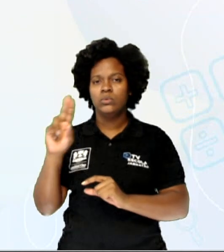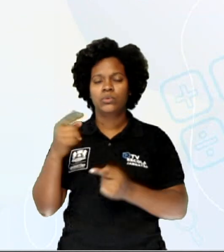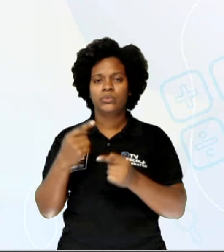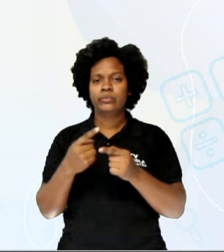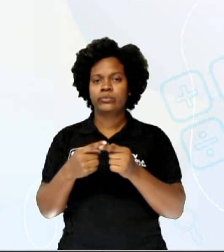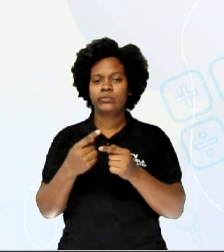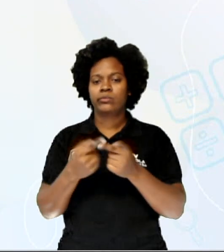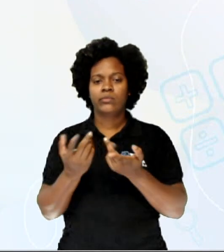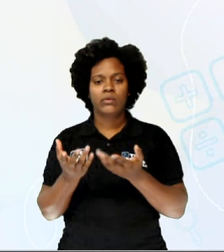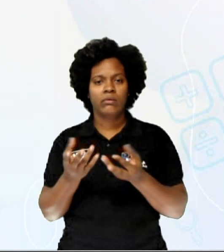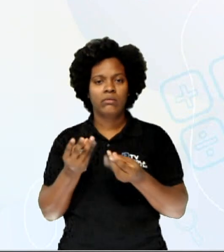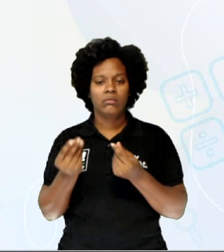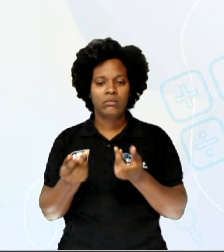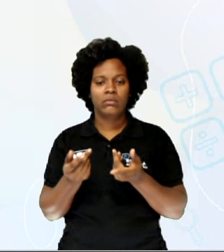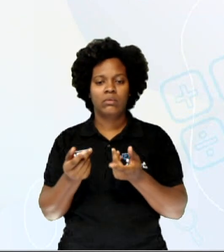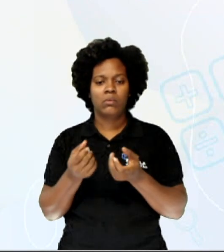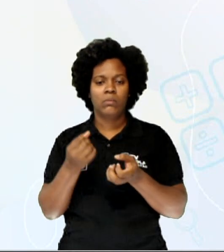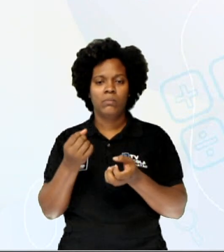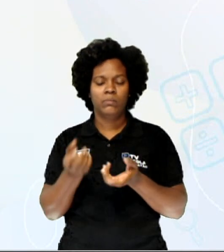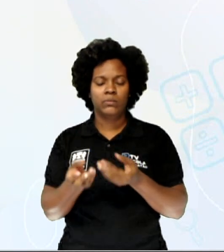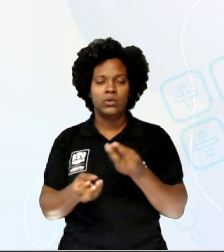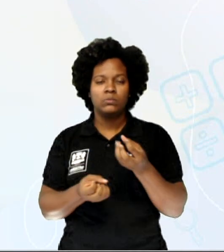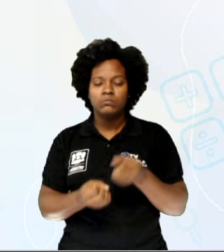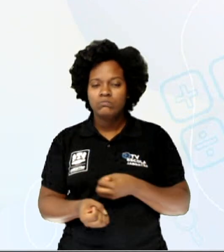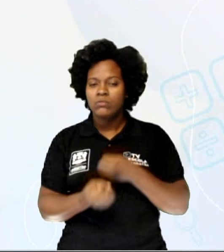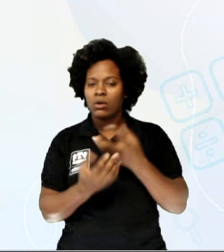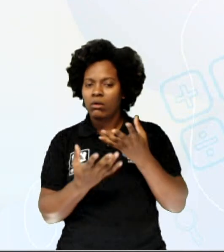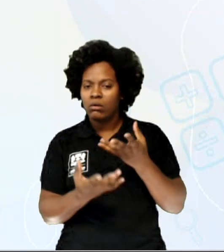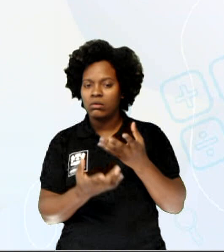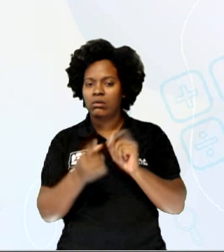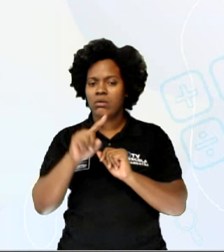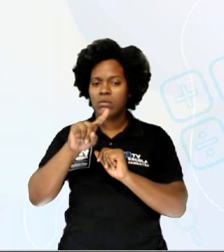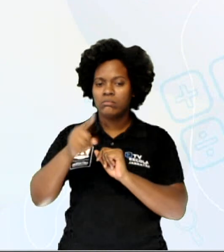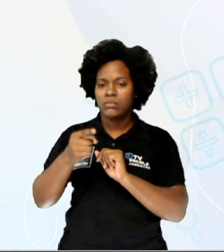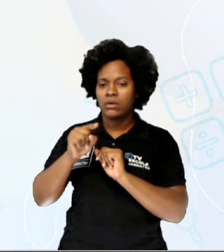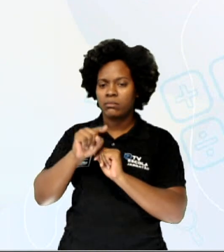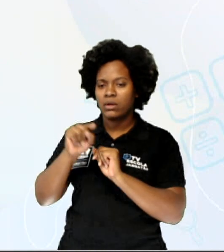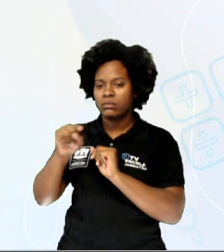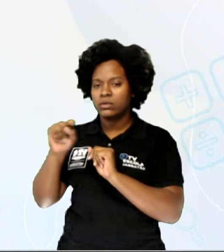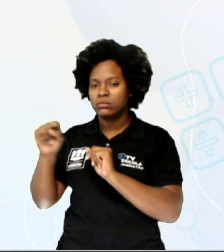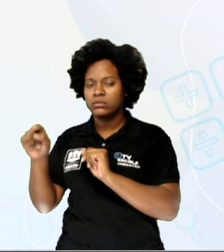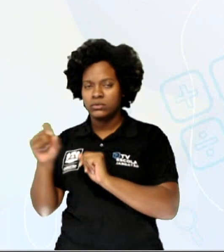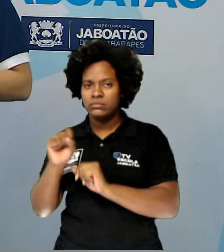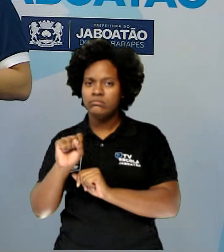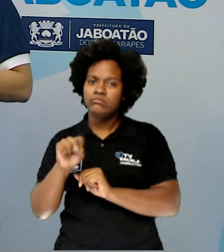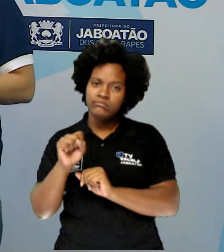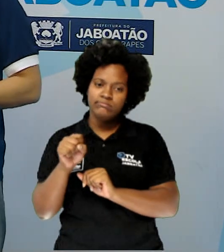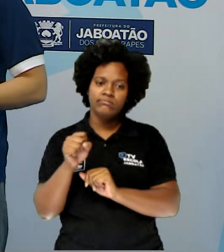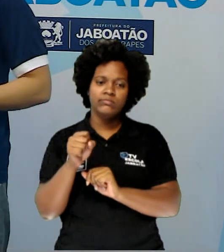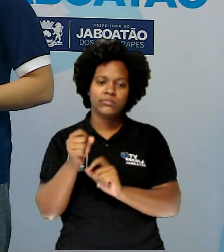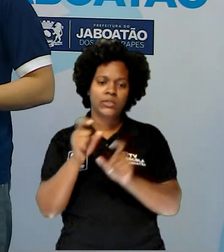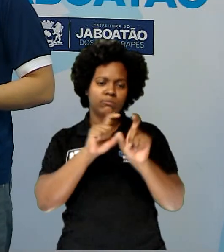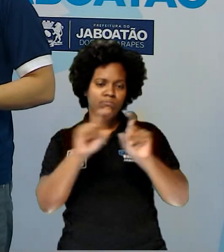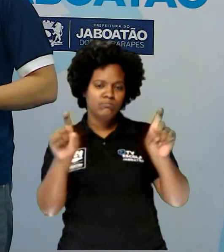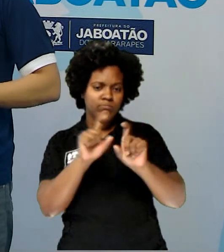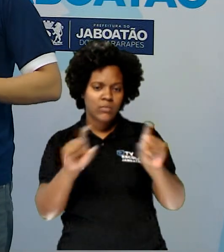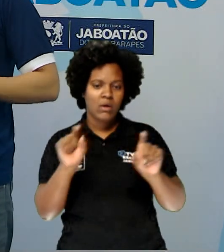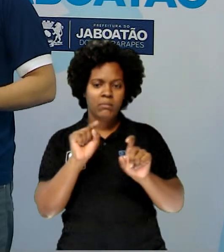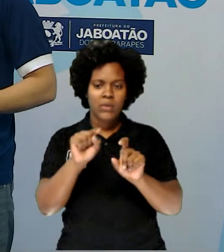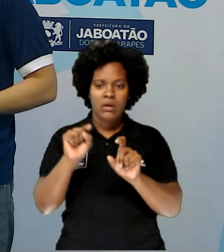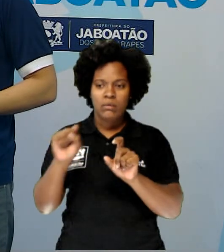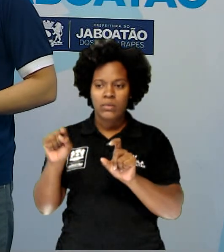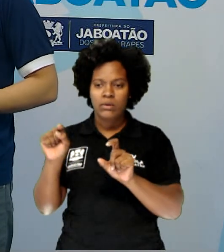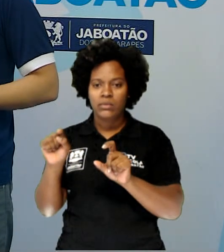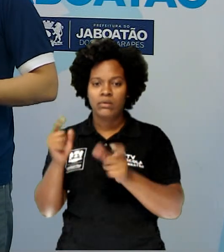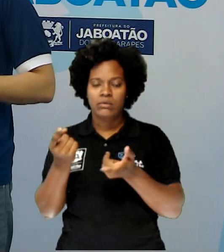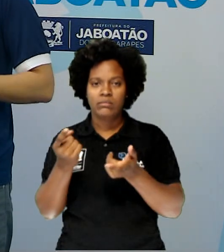de ser essa uma expressão retificadora. Sim, pessoal, expressão retificadora é aquela expressão